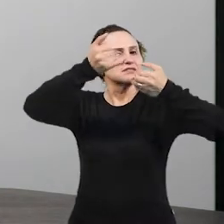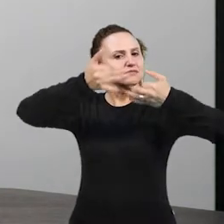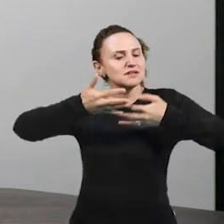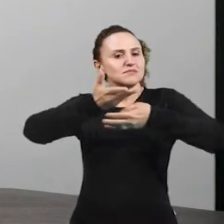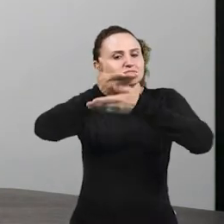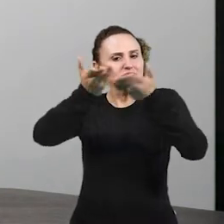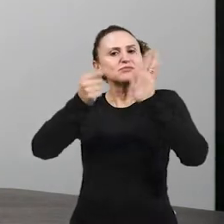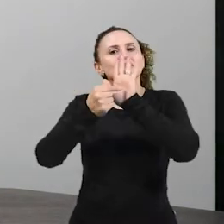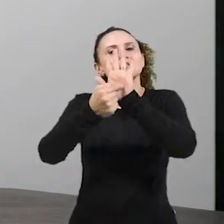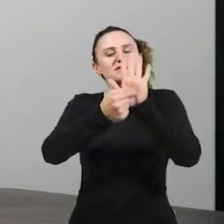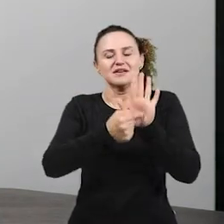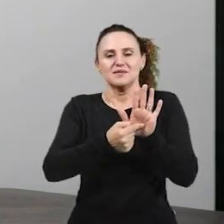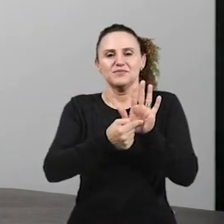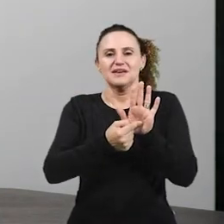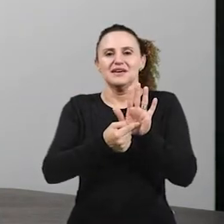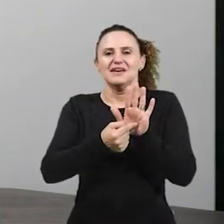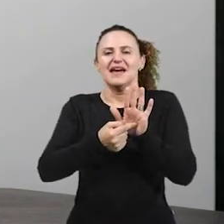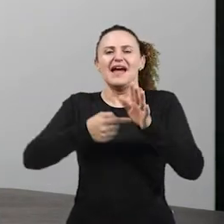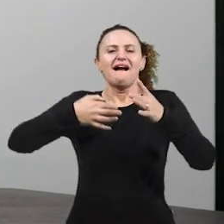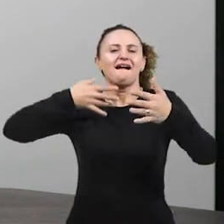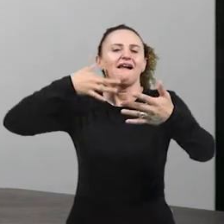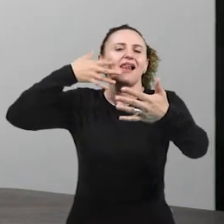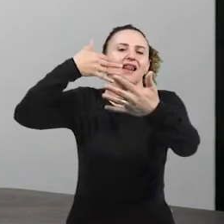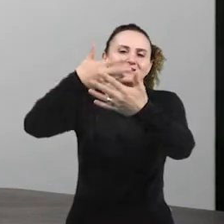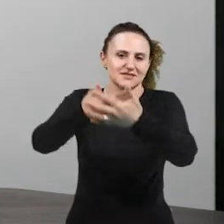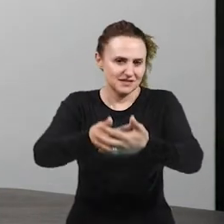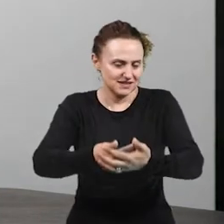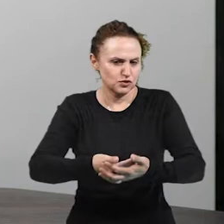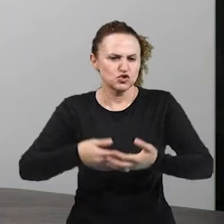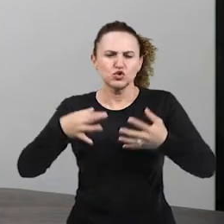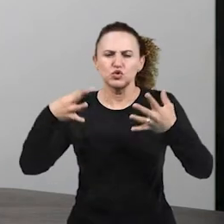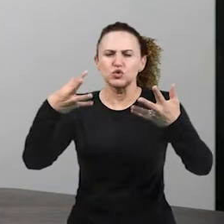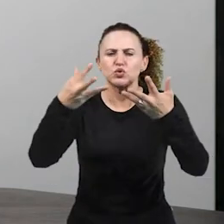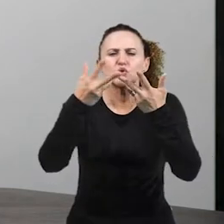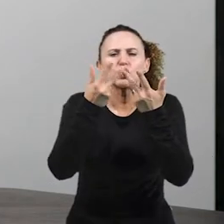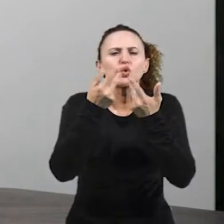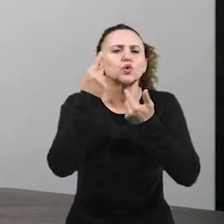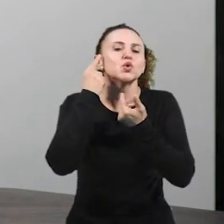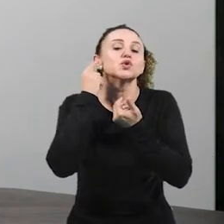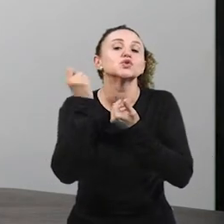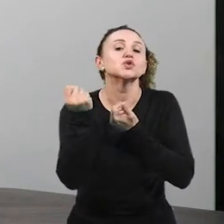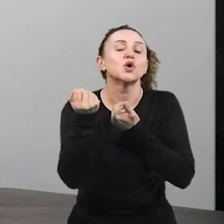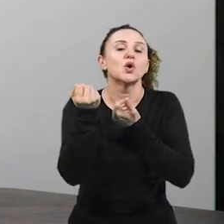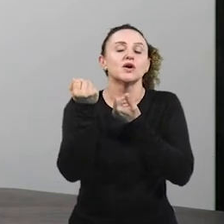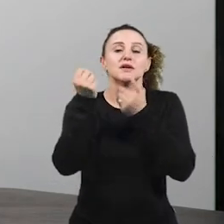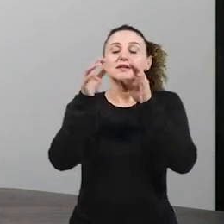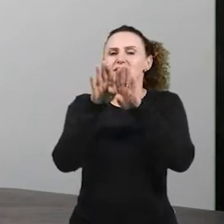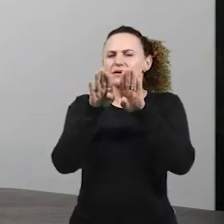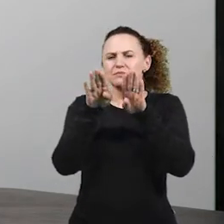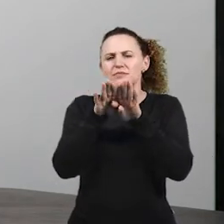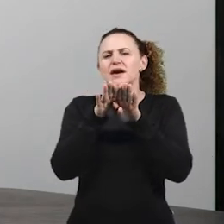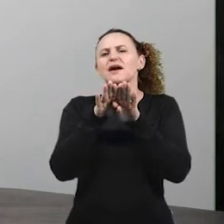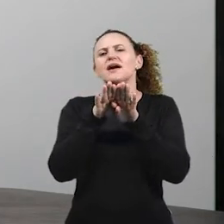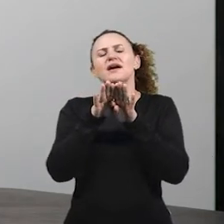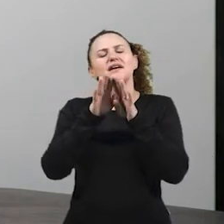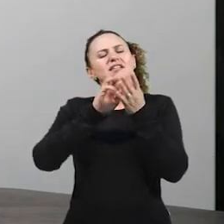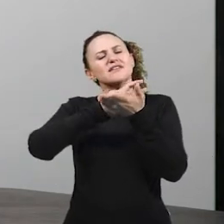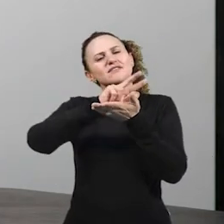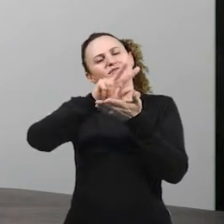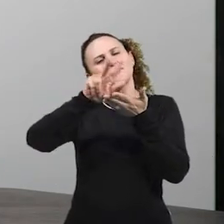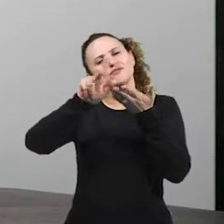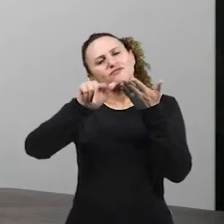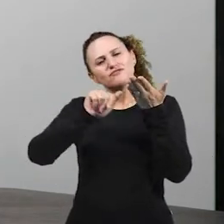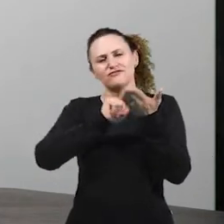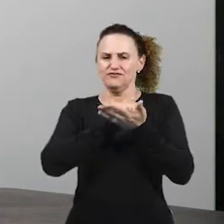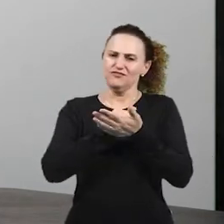nós vamos trabalhar com a classificação dos sons distinguir esses sons Vamos trabalhar com aparelho fonador o que que envolve